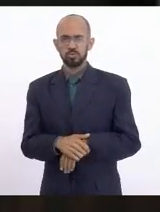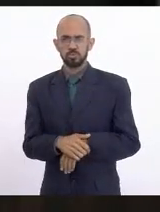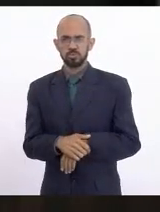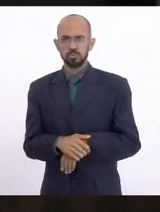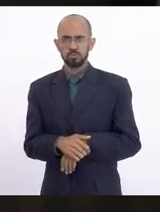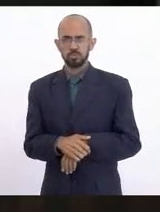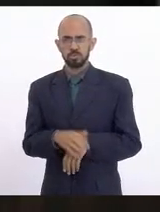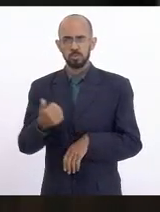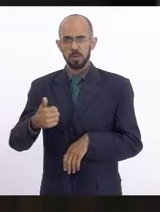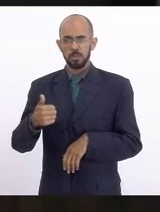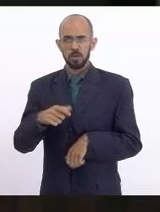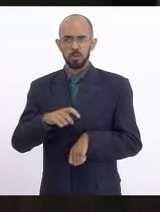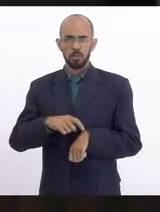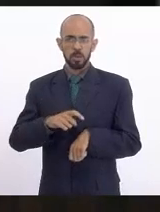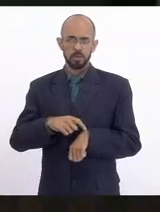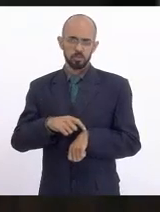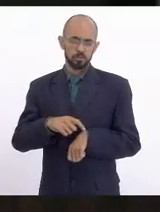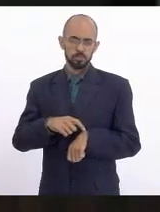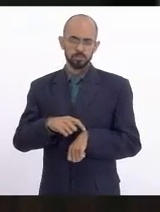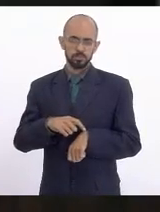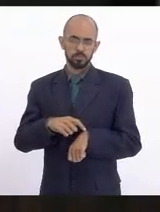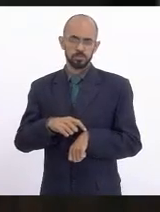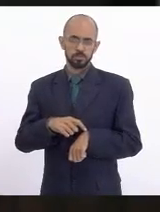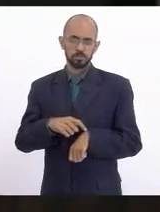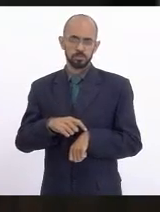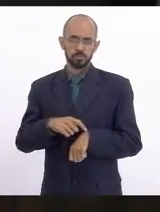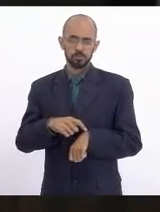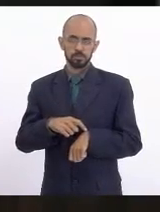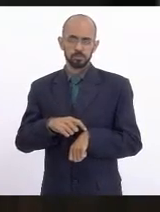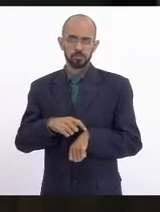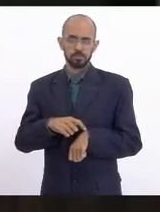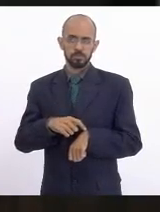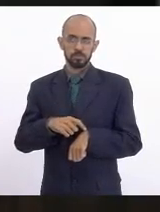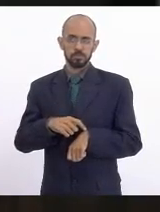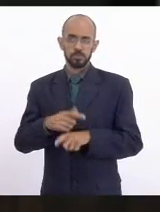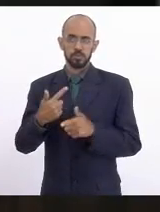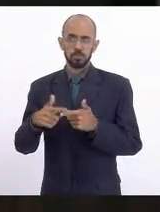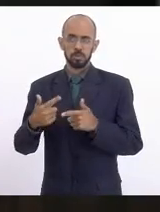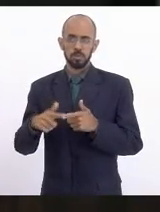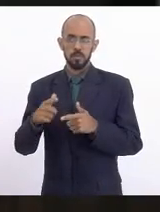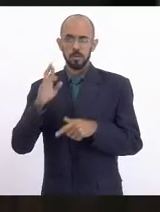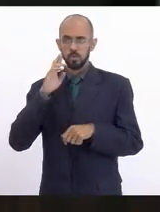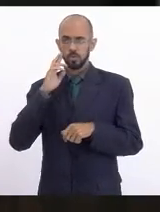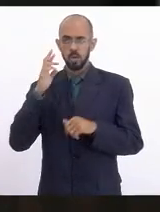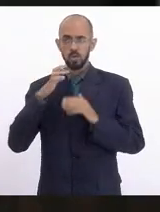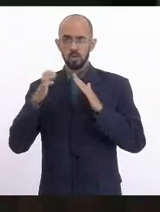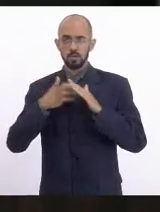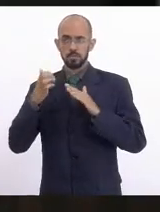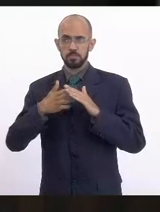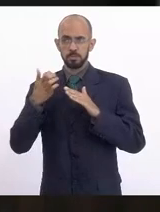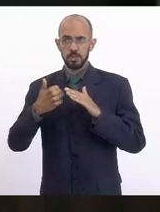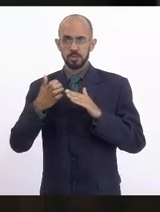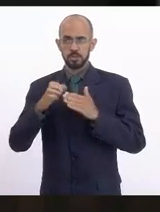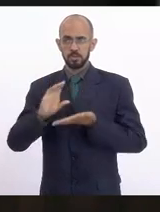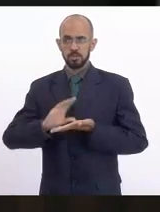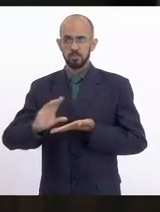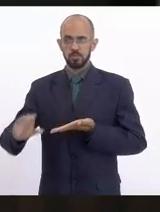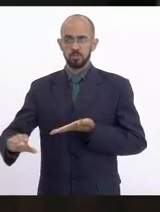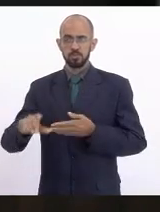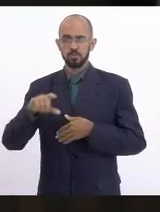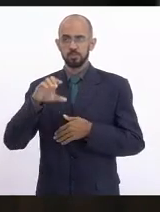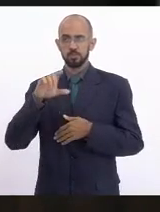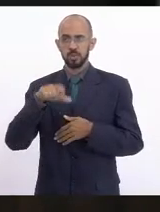e esse é o primeiro momento e é a questão do Empreendedor do investimento de quanto é até pudim